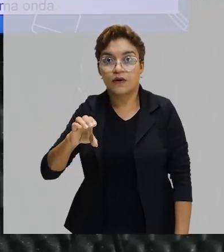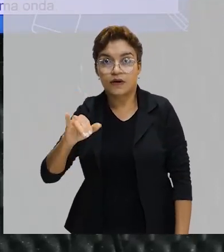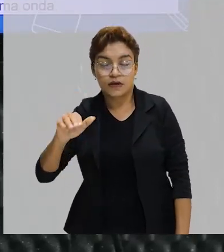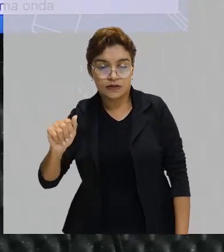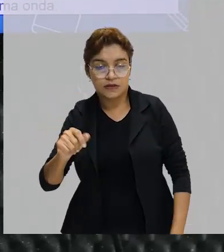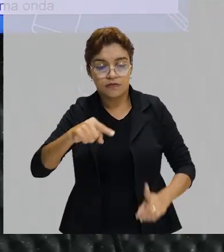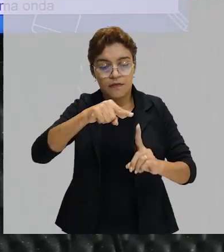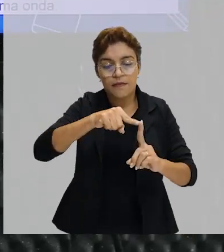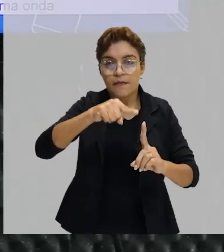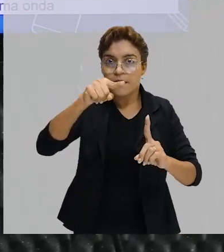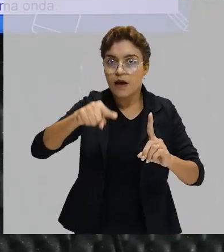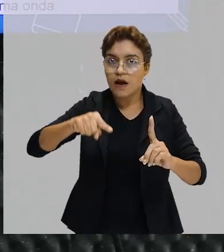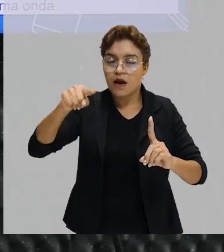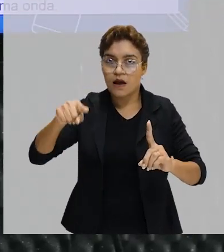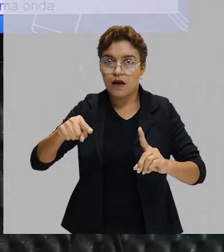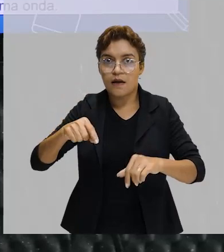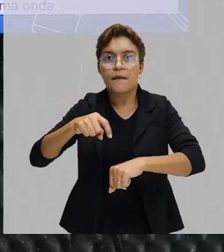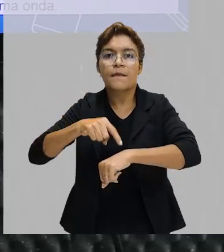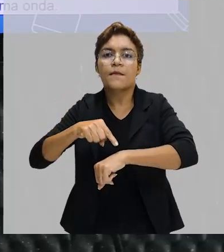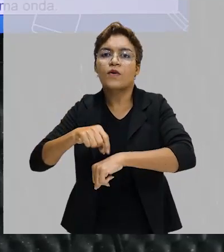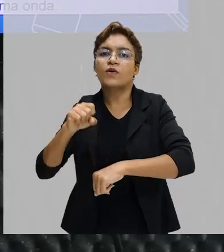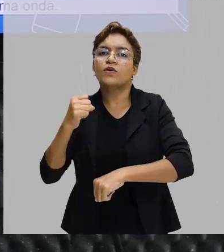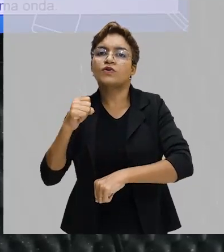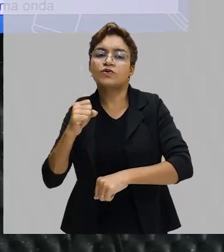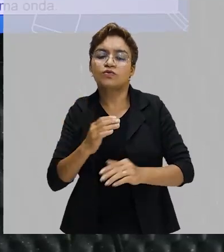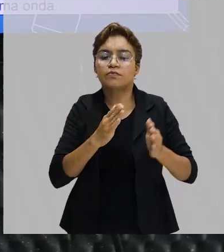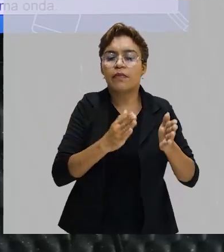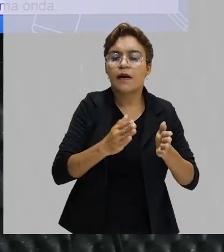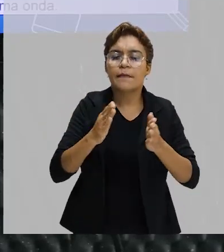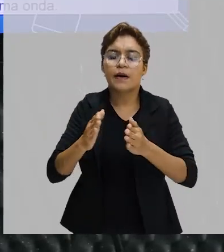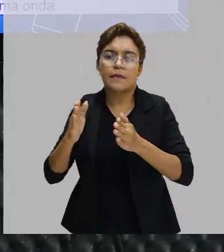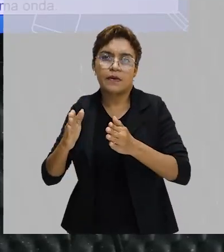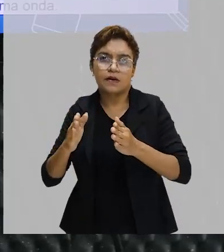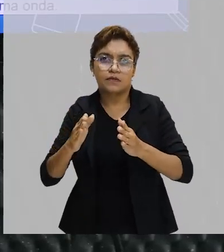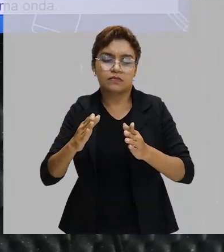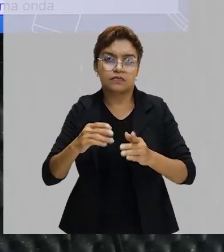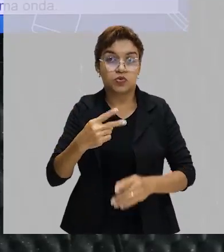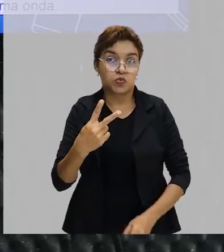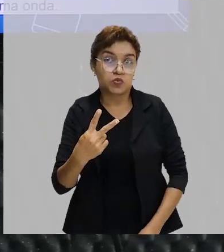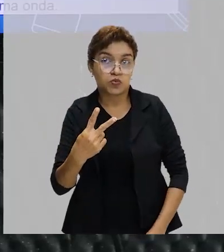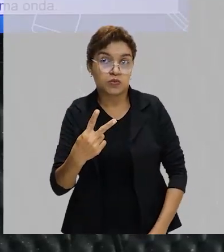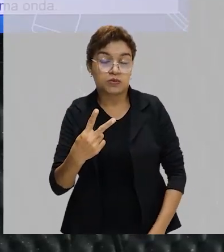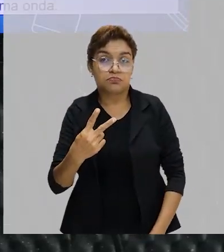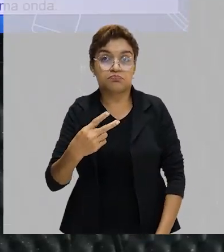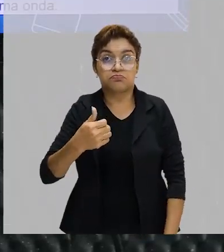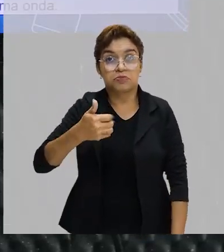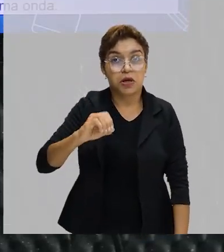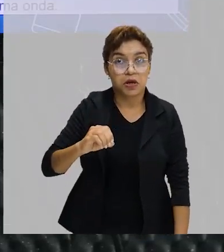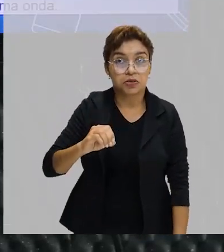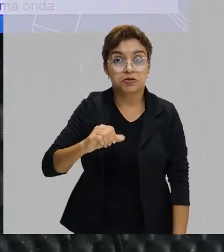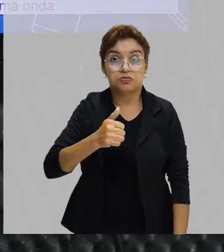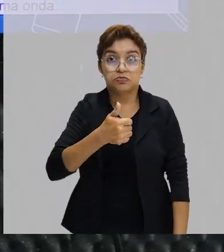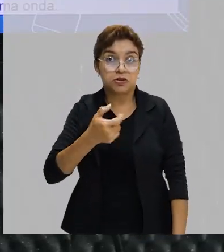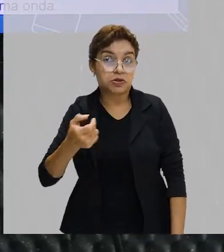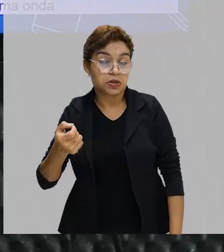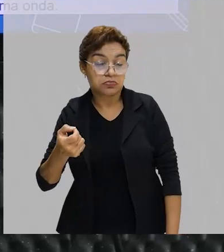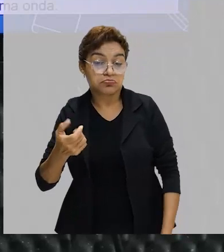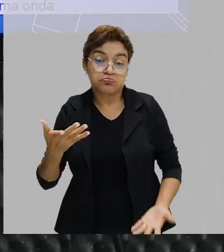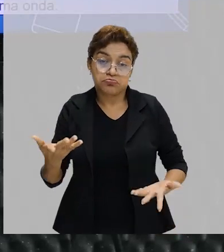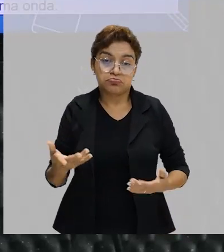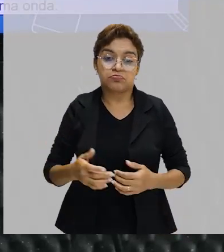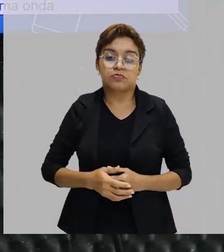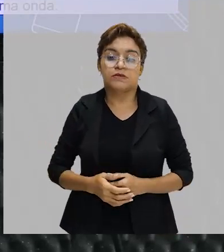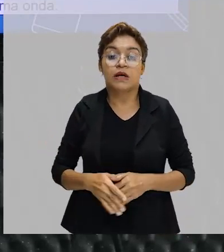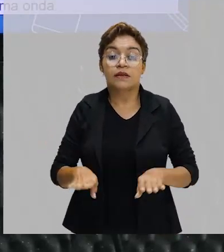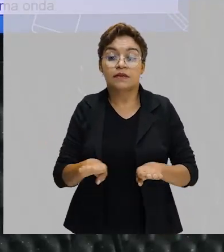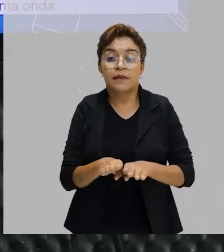um segundo, quantas ondas são produzidas? 2, 10, 100. E o comprimento de onda, né?